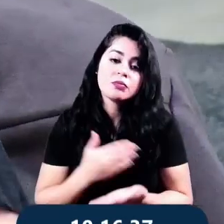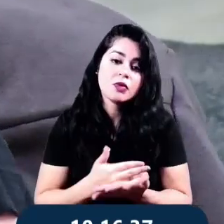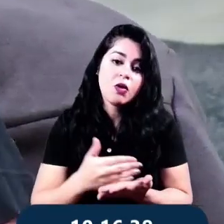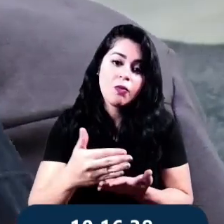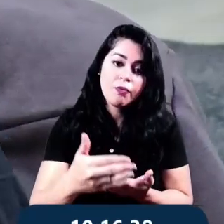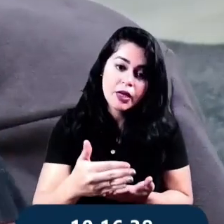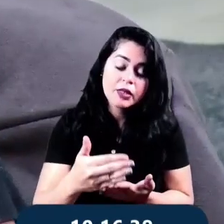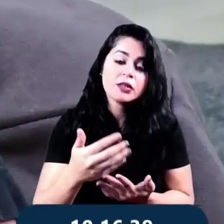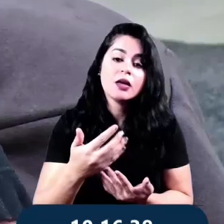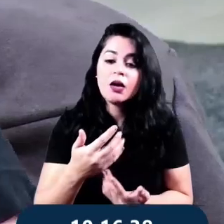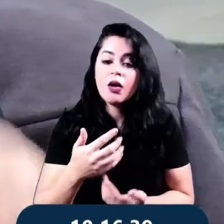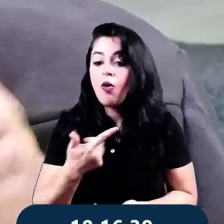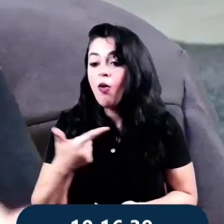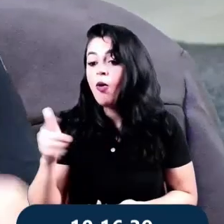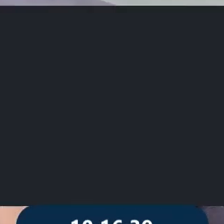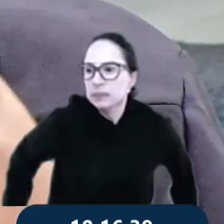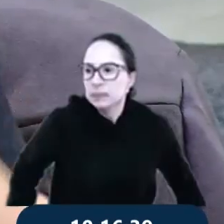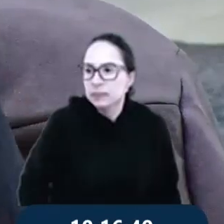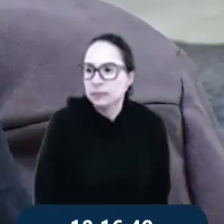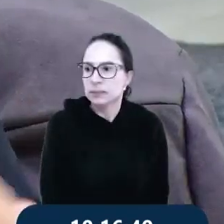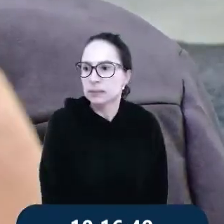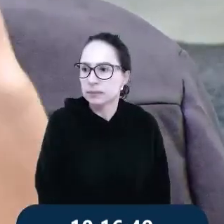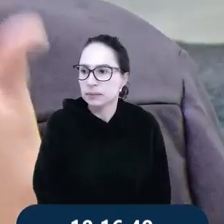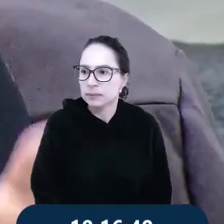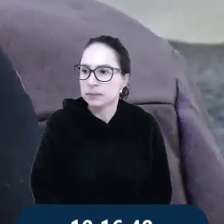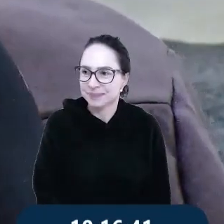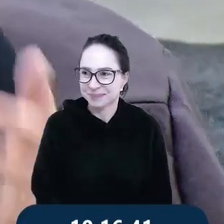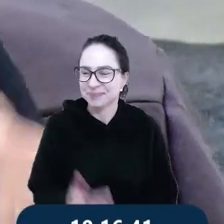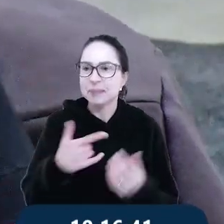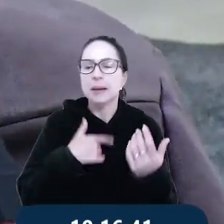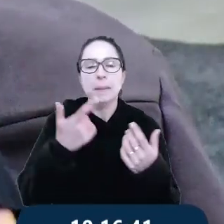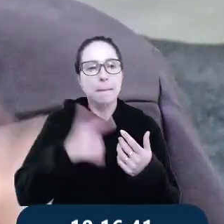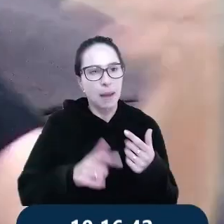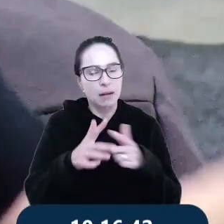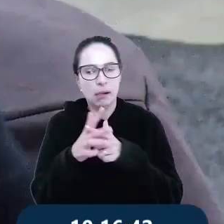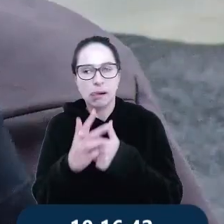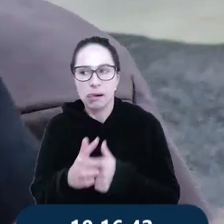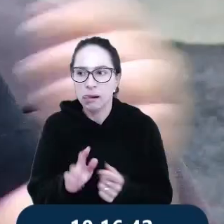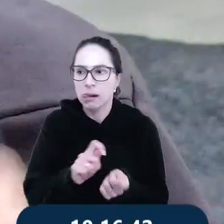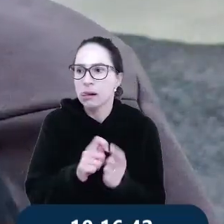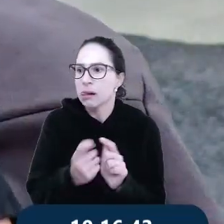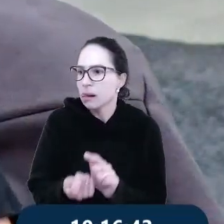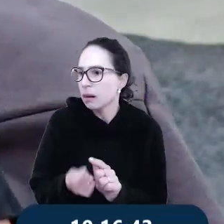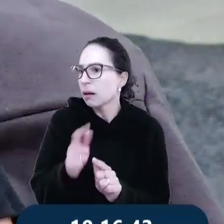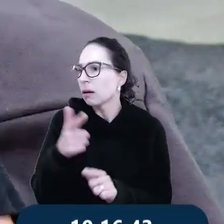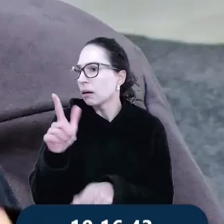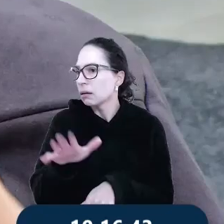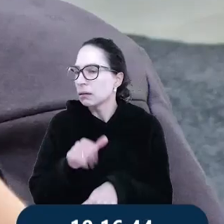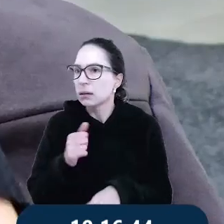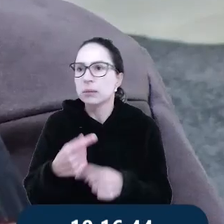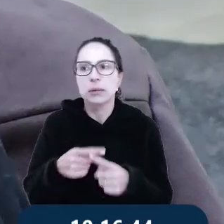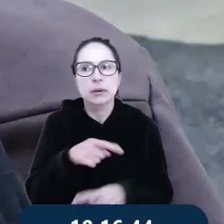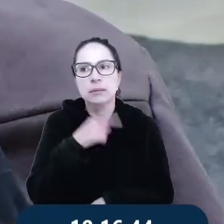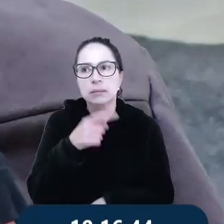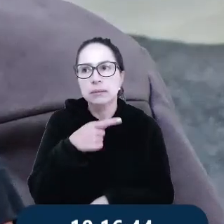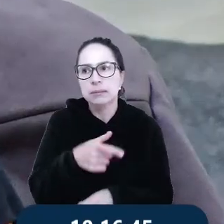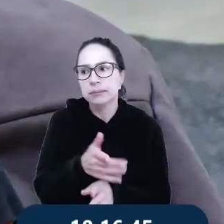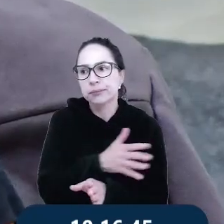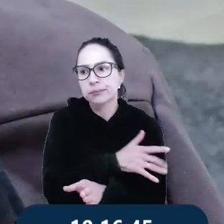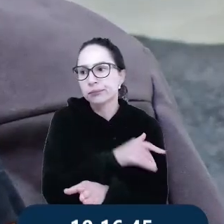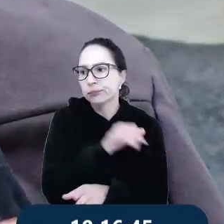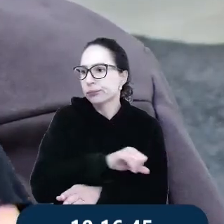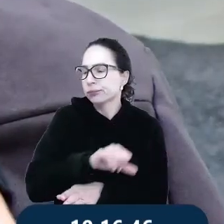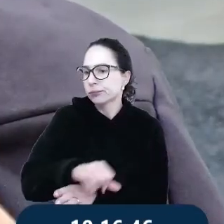chamamento adaptado. Aí eles vão fazer mais uma gambiarra, colocam outro chamamento, porque os outros também não funcionaram. Porque sabe qual